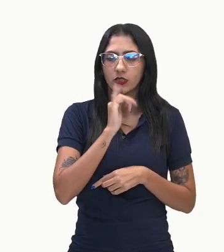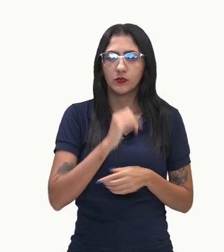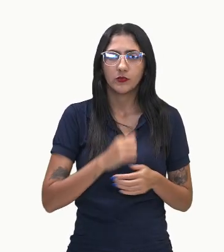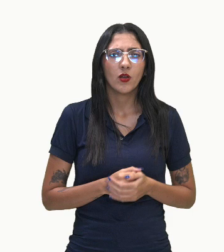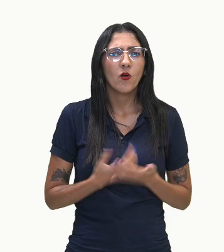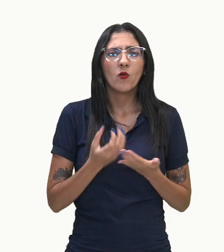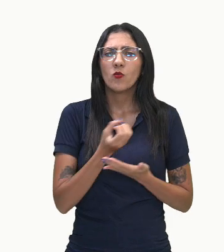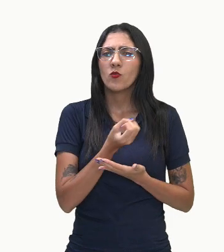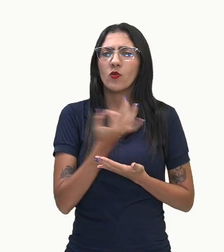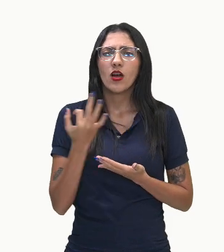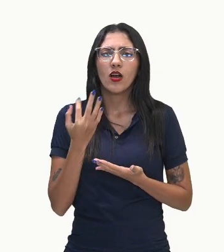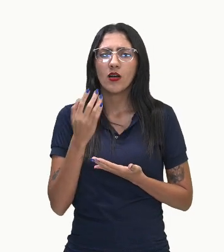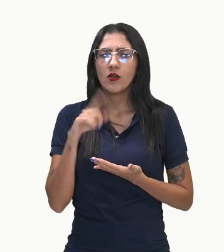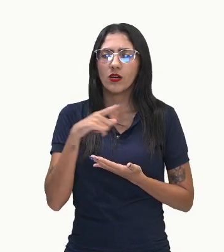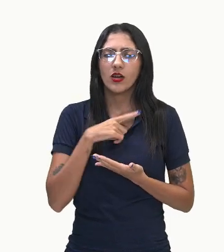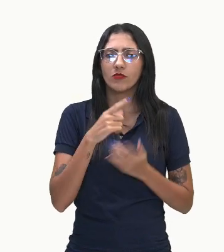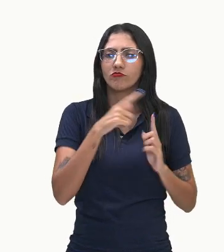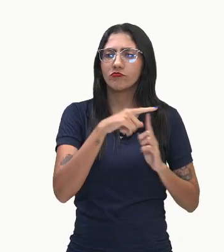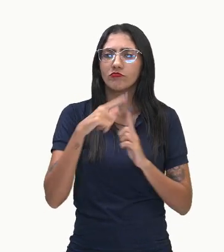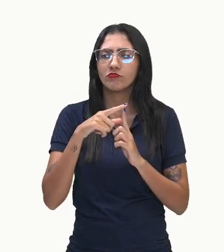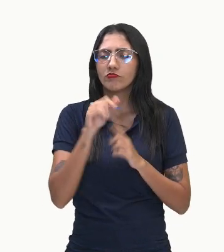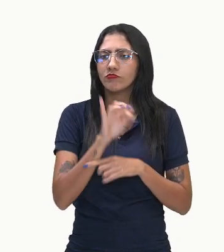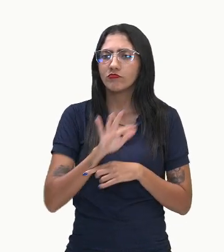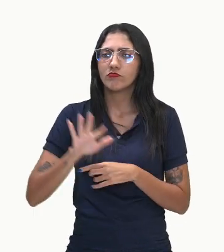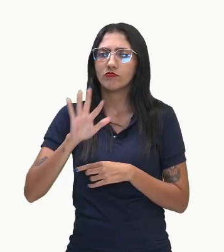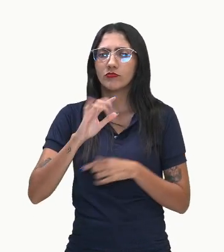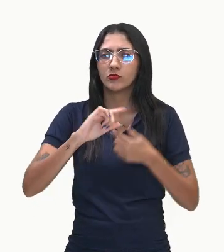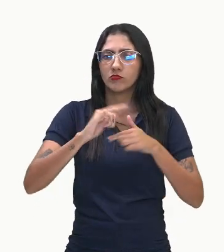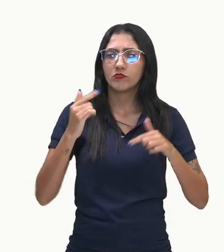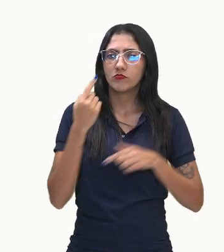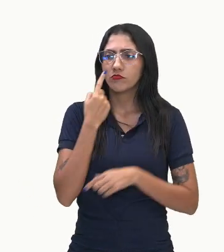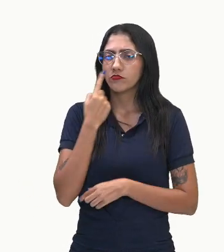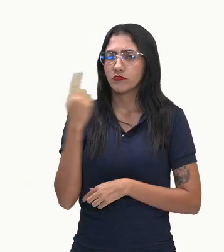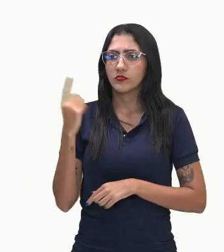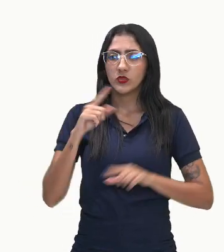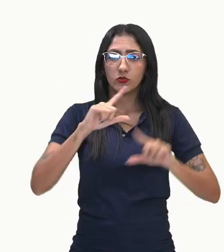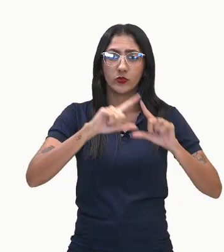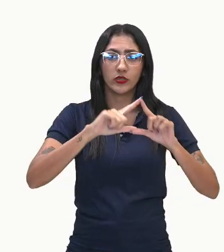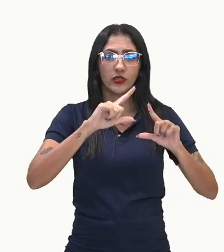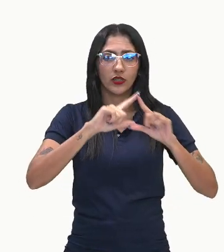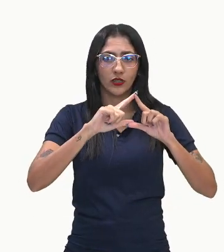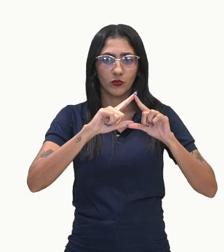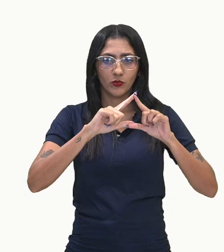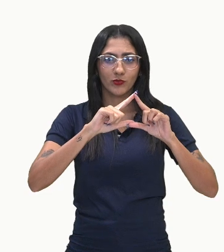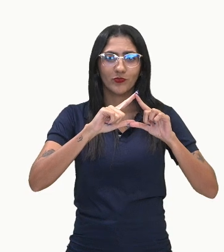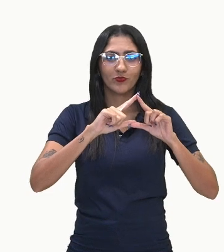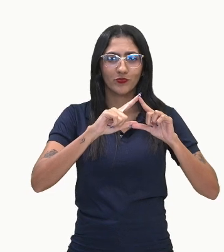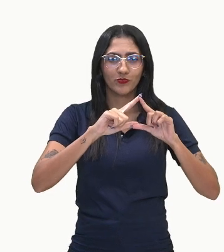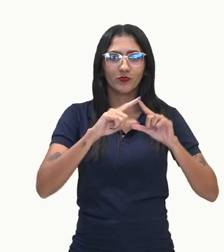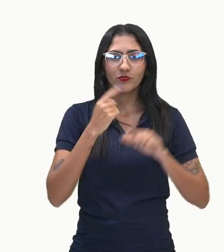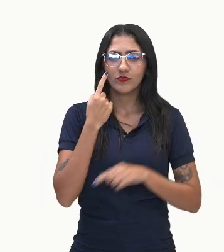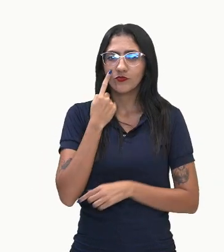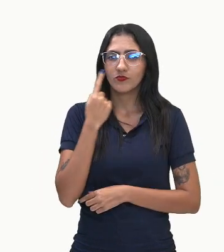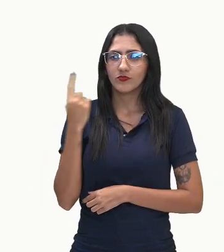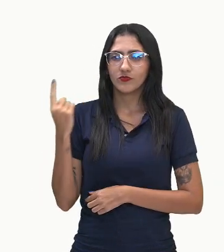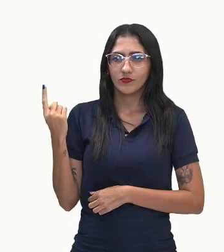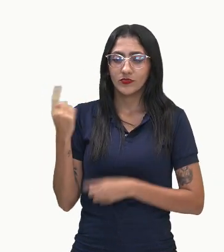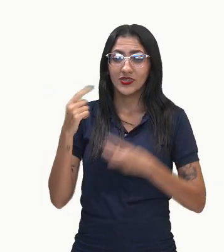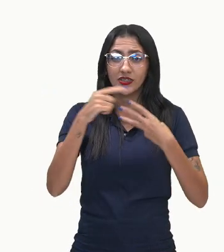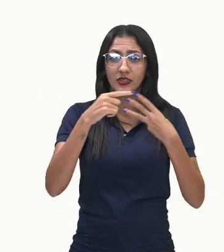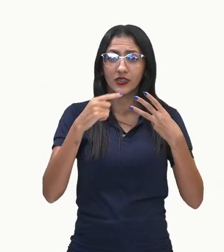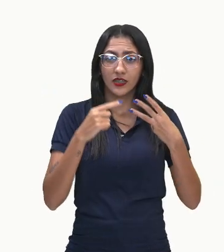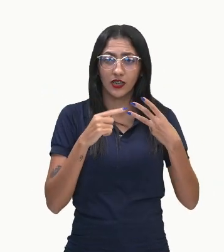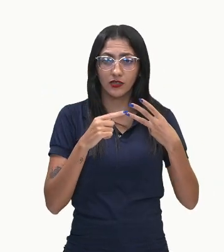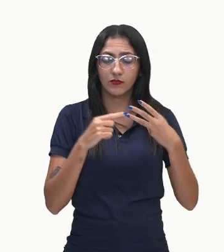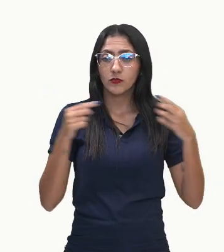serão esses polígonos, né? O triângulo equilátero vai ter 3 lados iguais e 3 ângulos